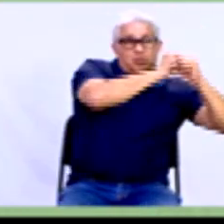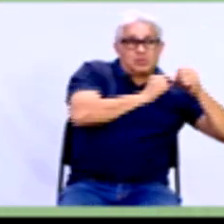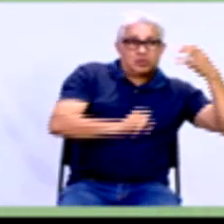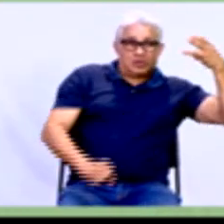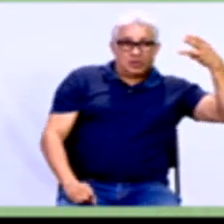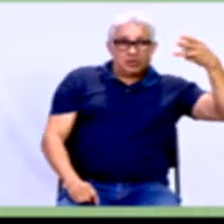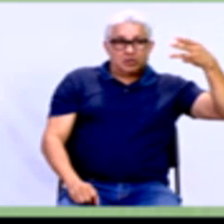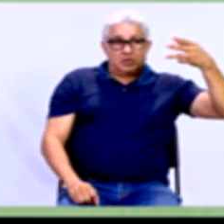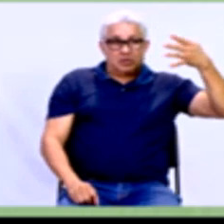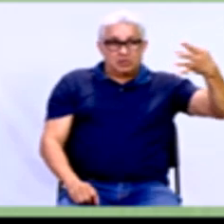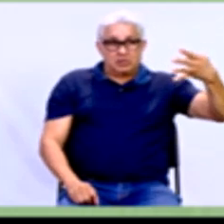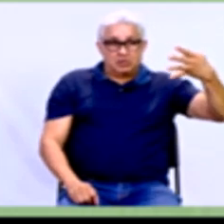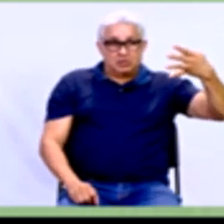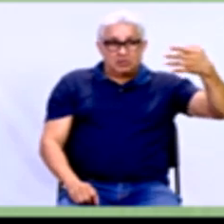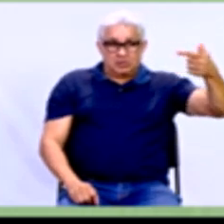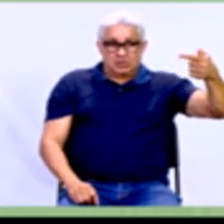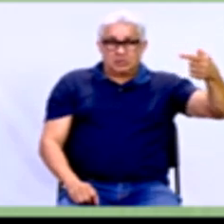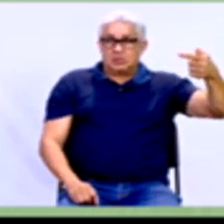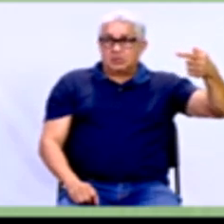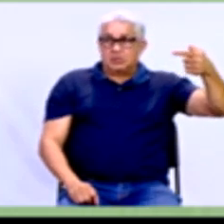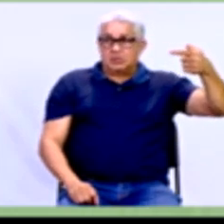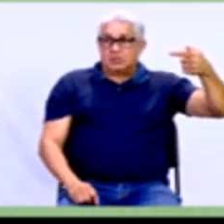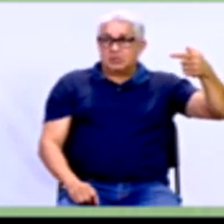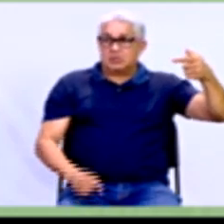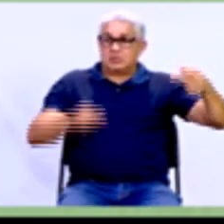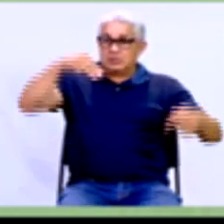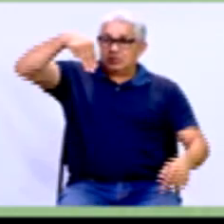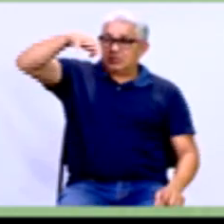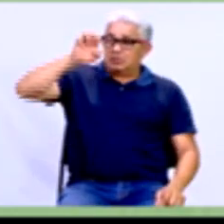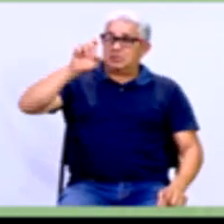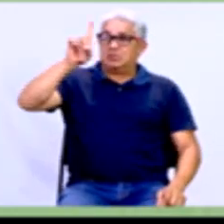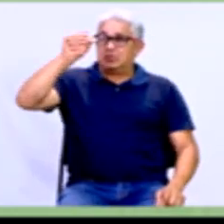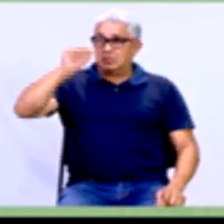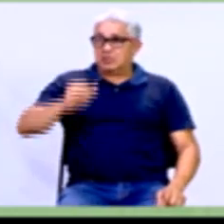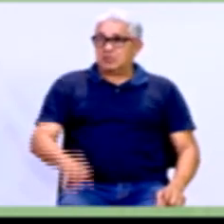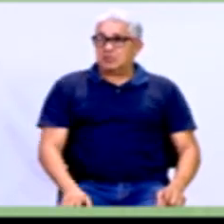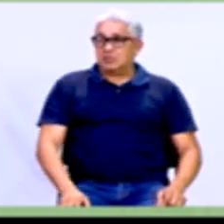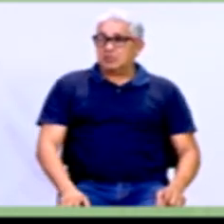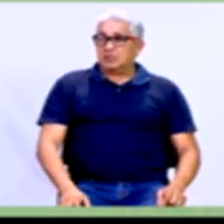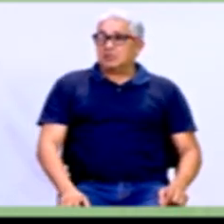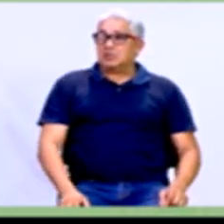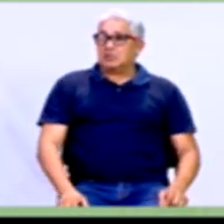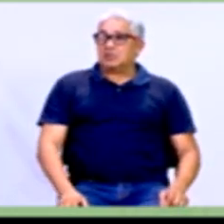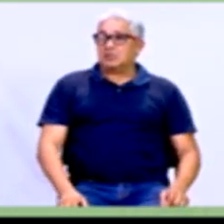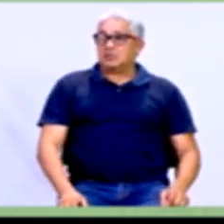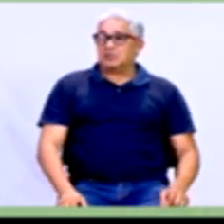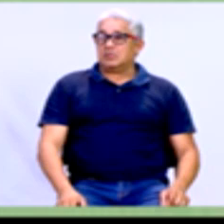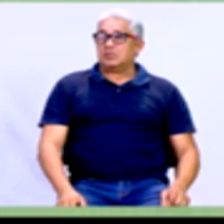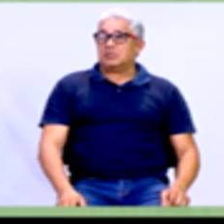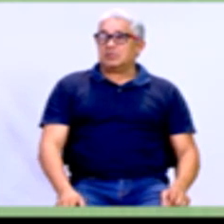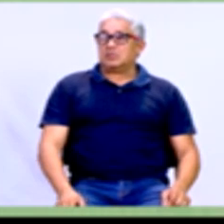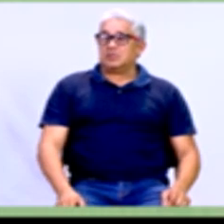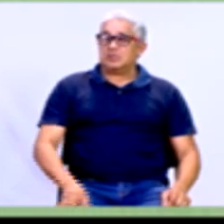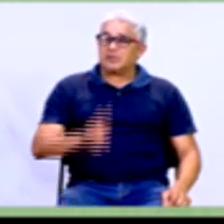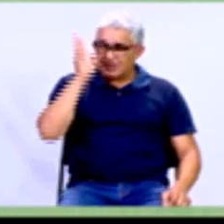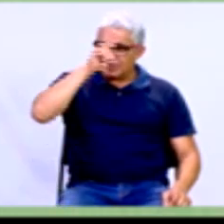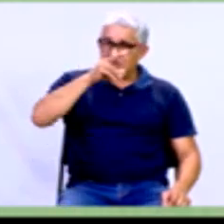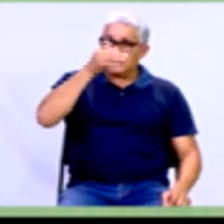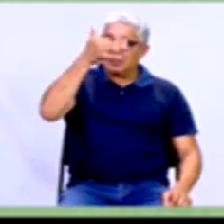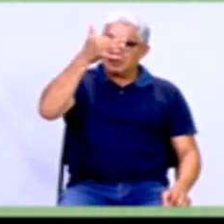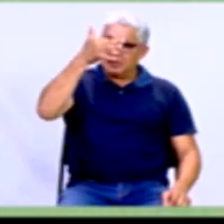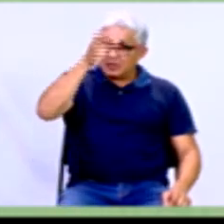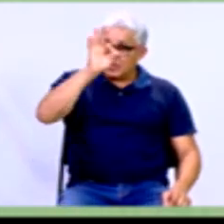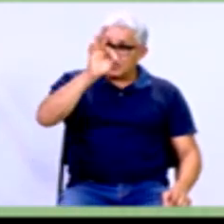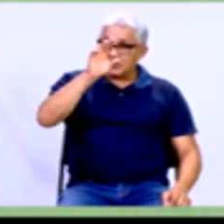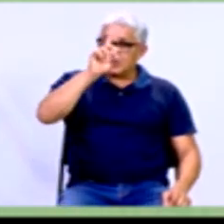347. A média. Vamos fazer outra coisa aqui, pessoal. A gente falou de 10 dias, né? Então, vamos conferir